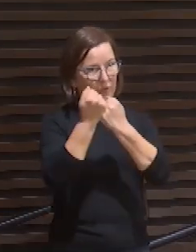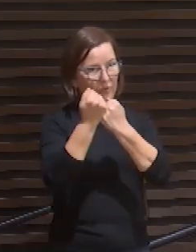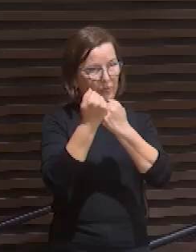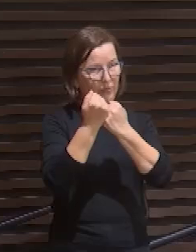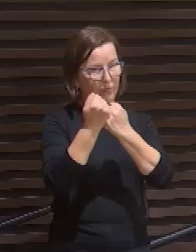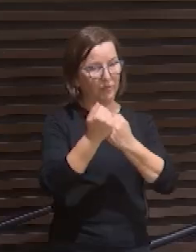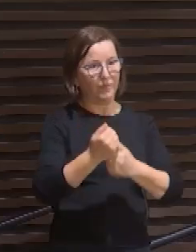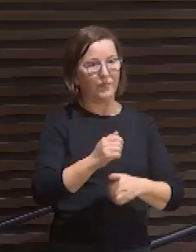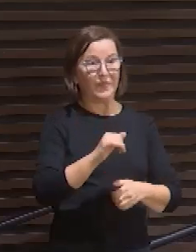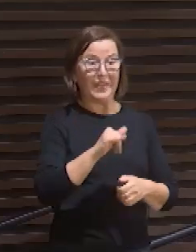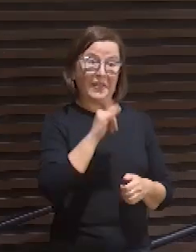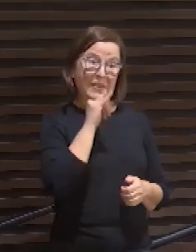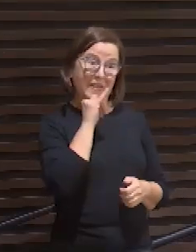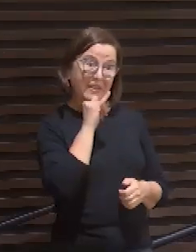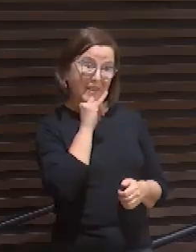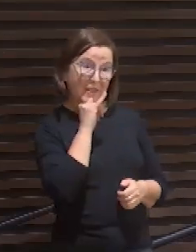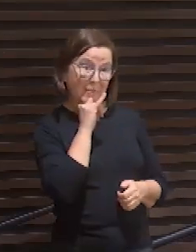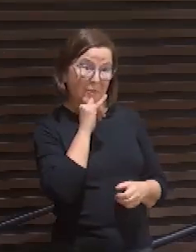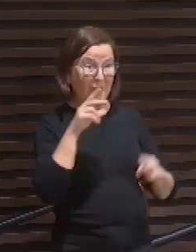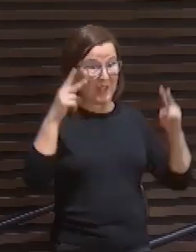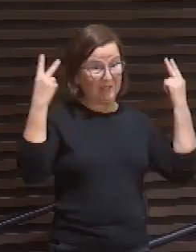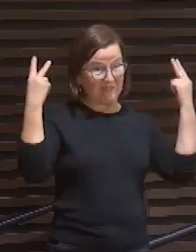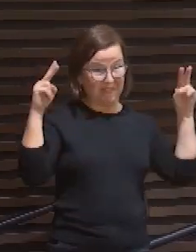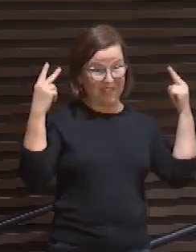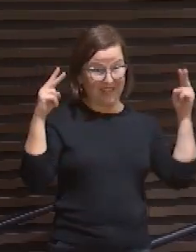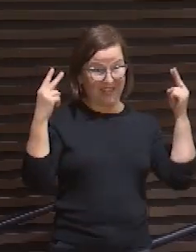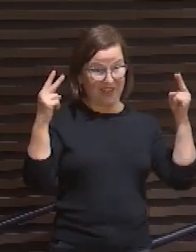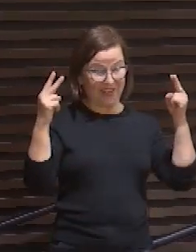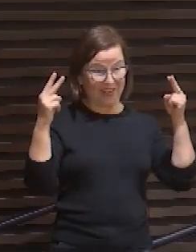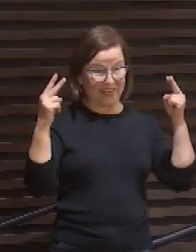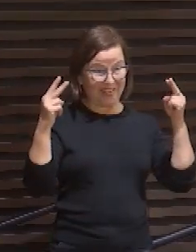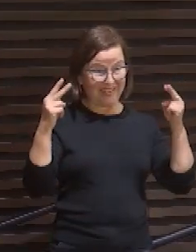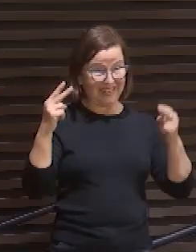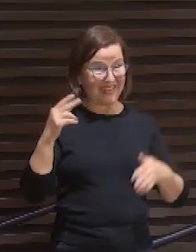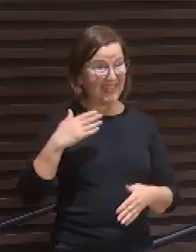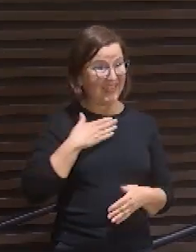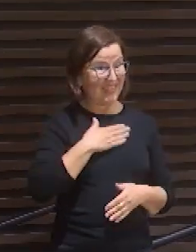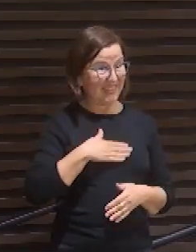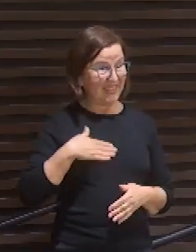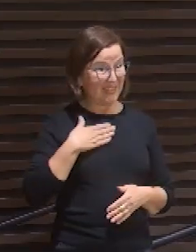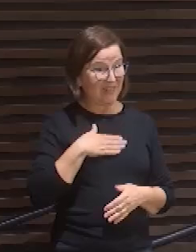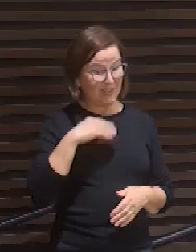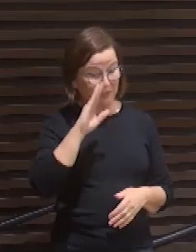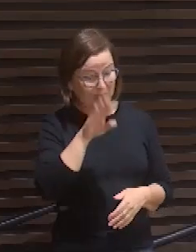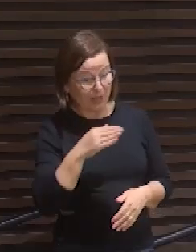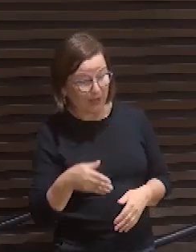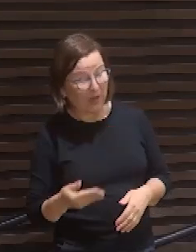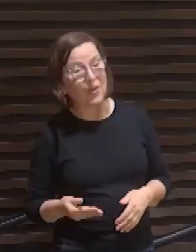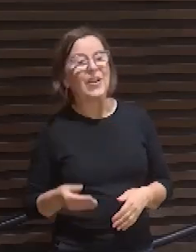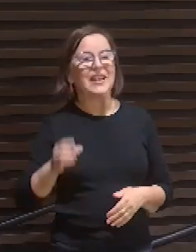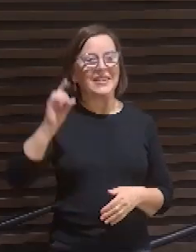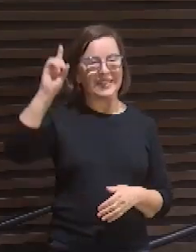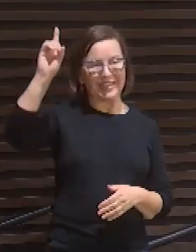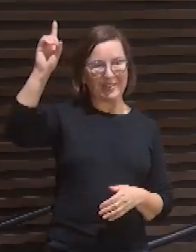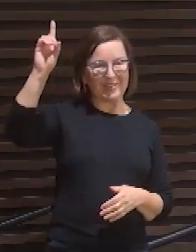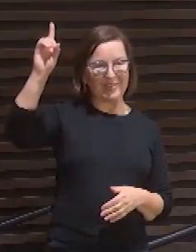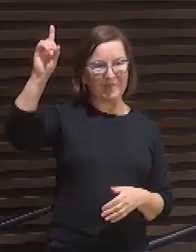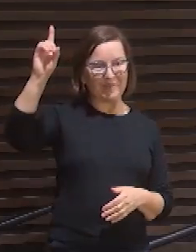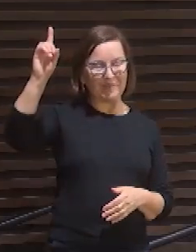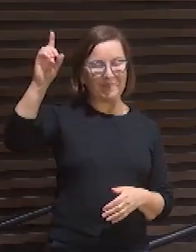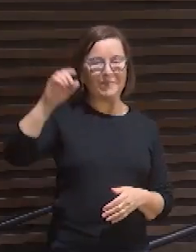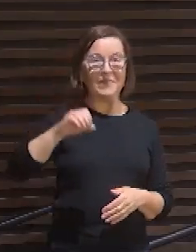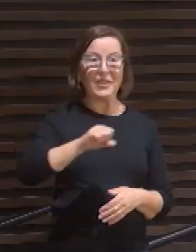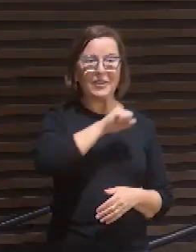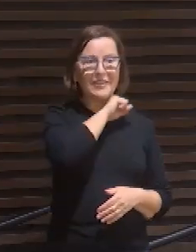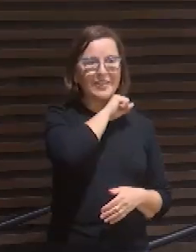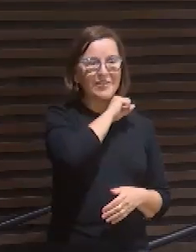como vitória cósmica, como satisfação da honra de Deus. E nesse caso, o